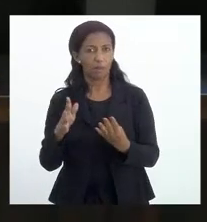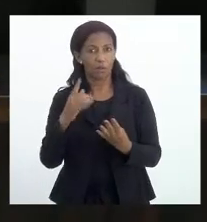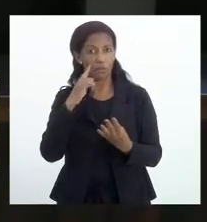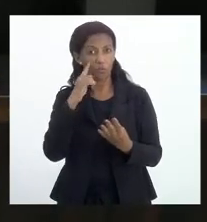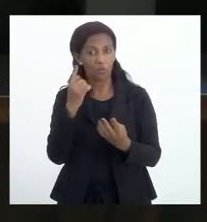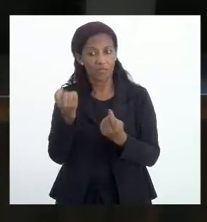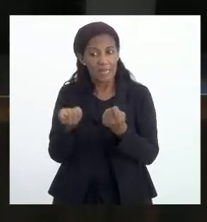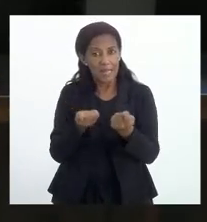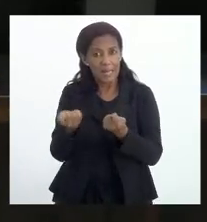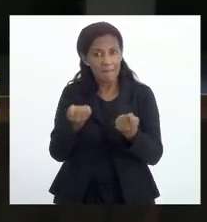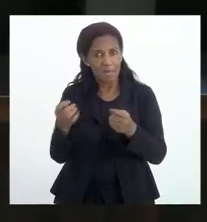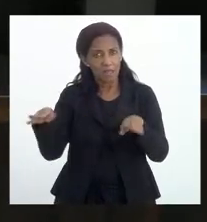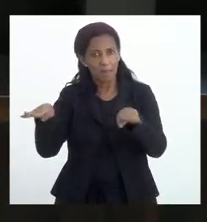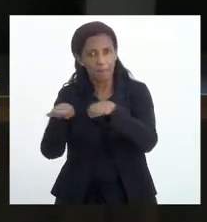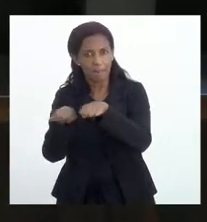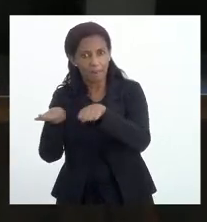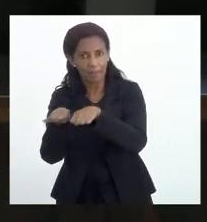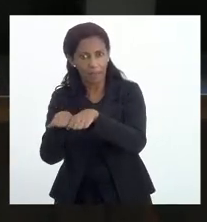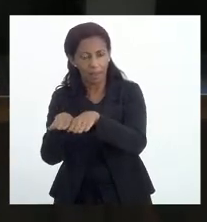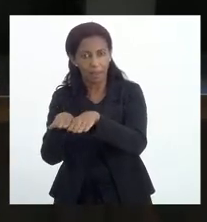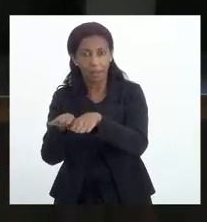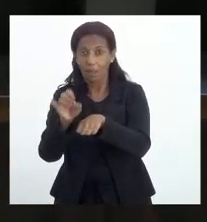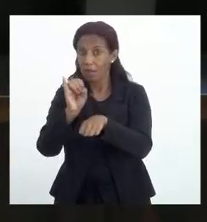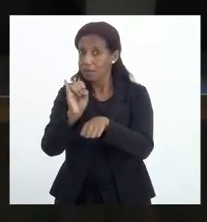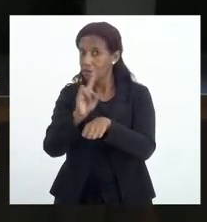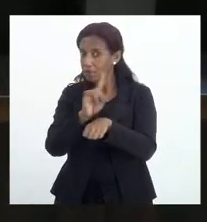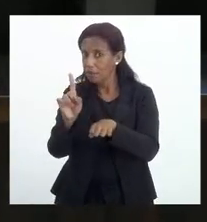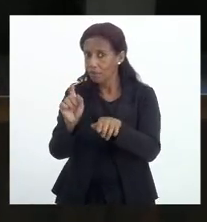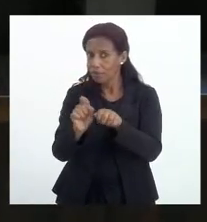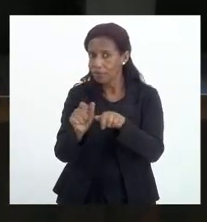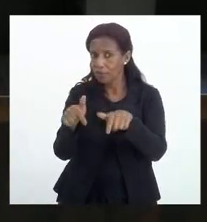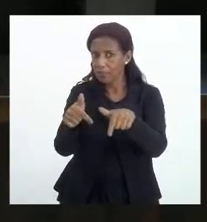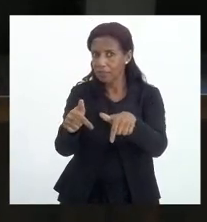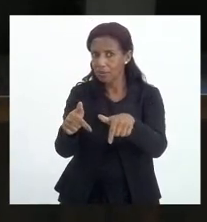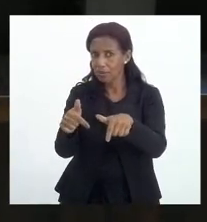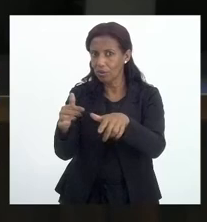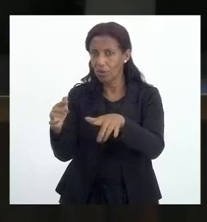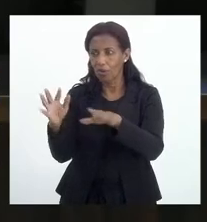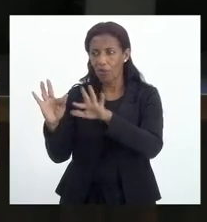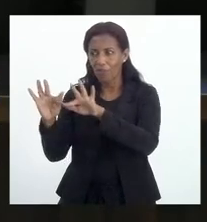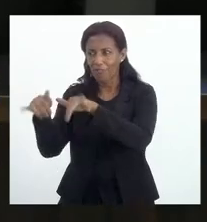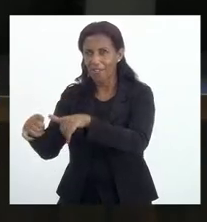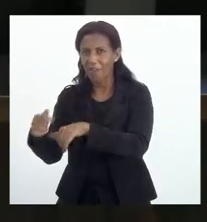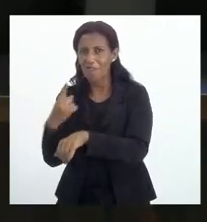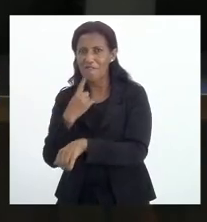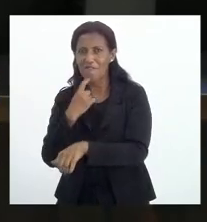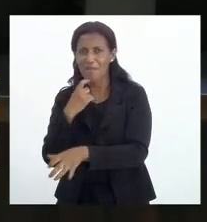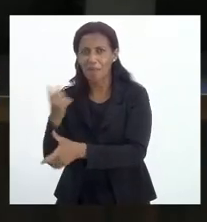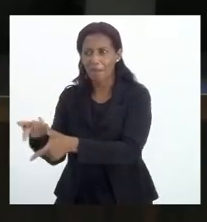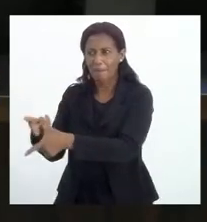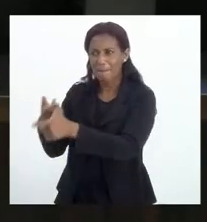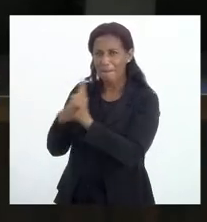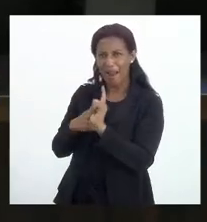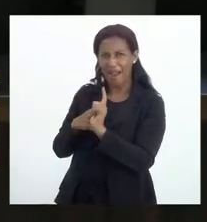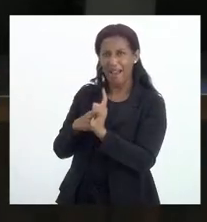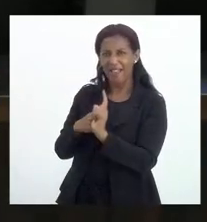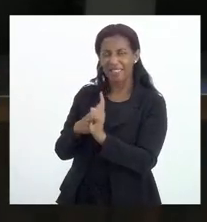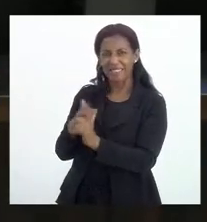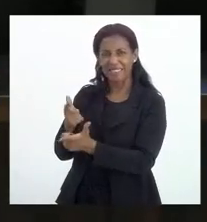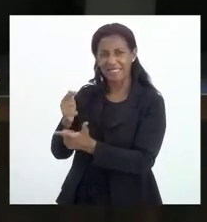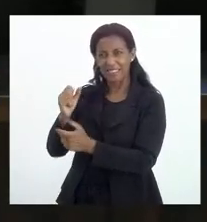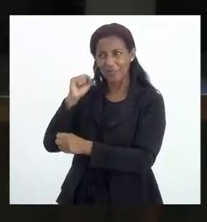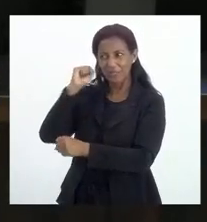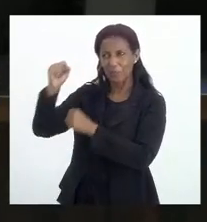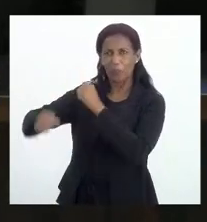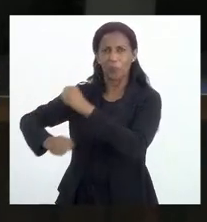final do ano para empatar. Se não fizer isso, você vai fechar o orçamento em vermelho, cheio de restos a pagar para o